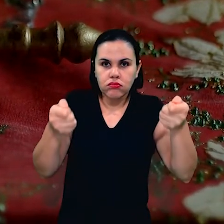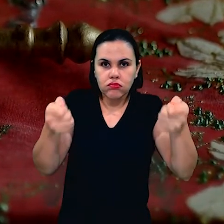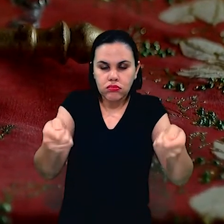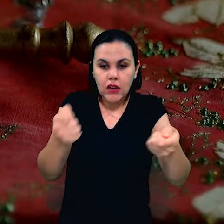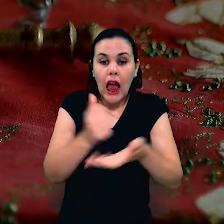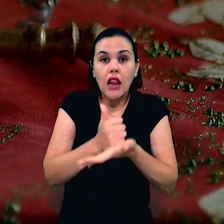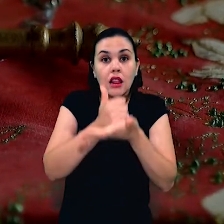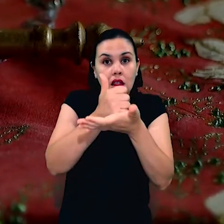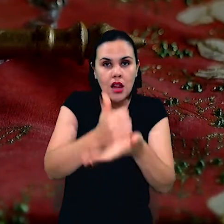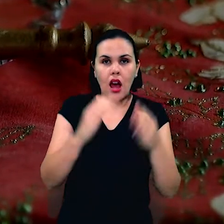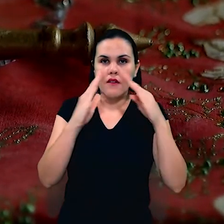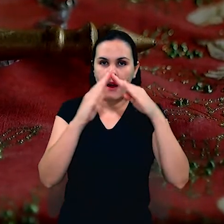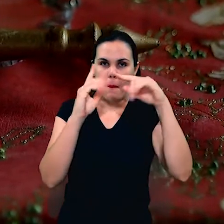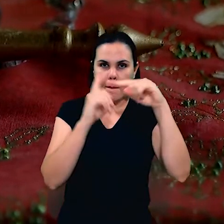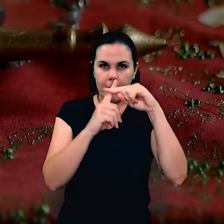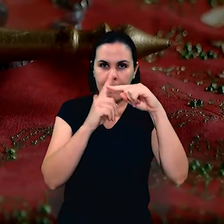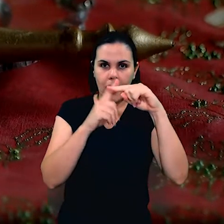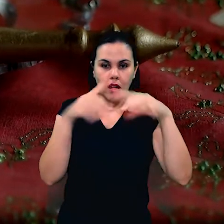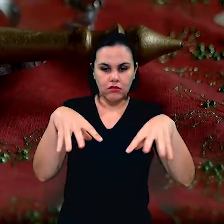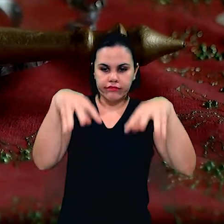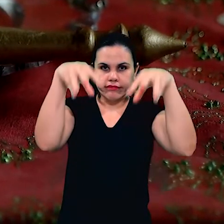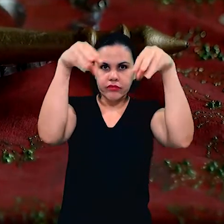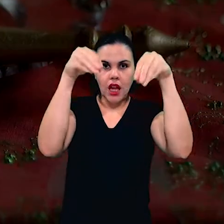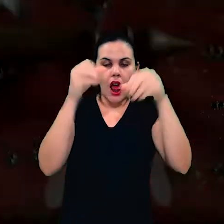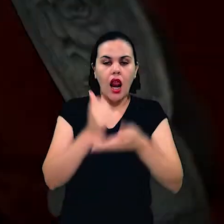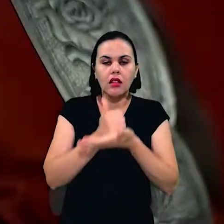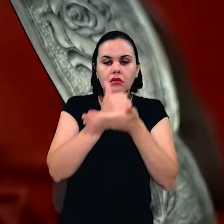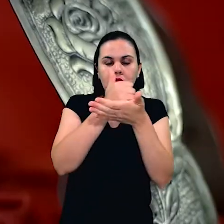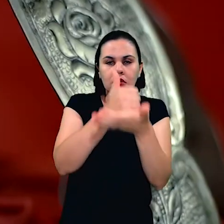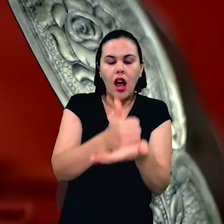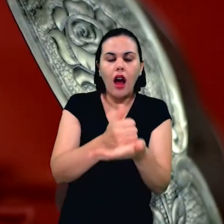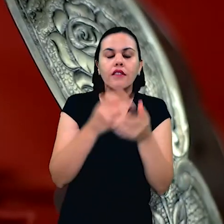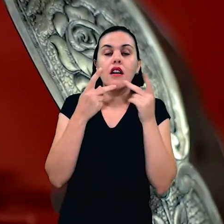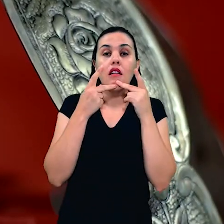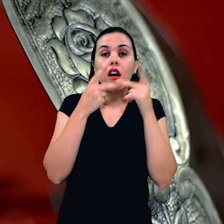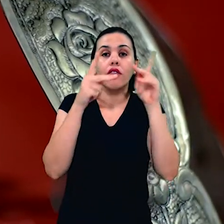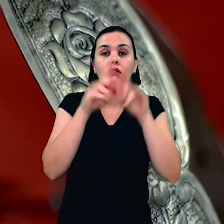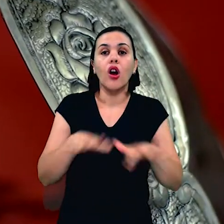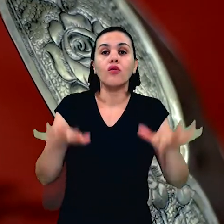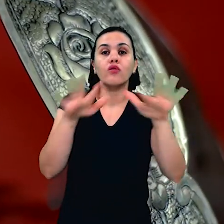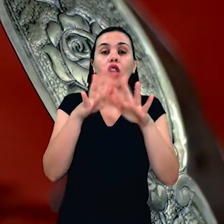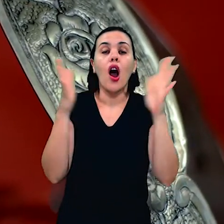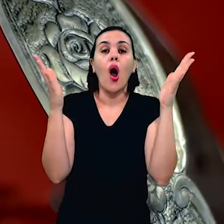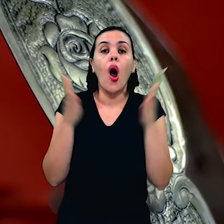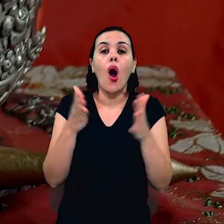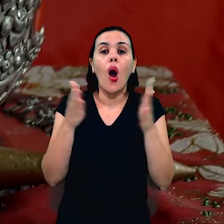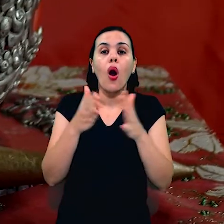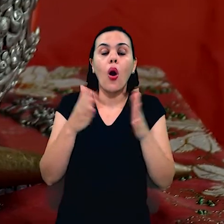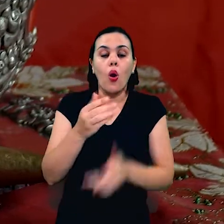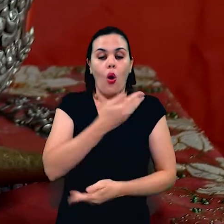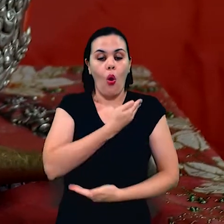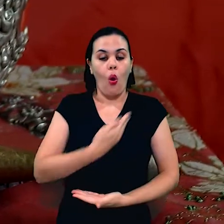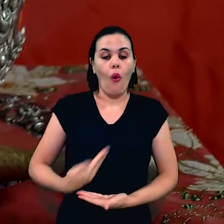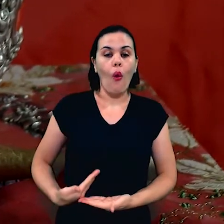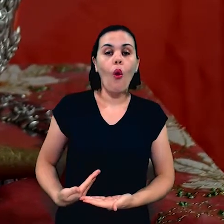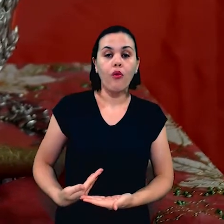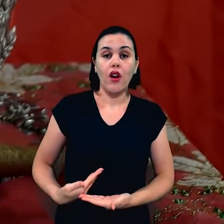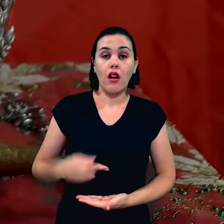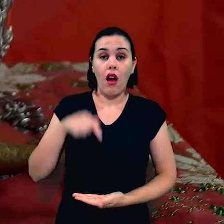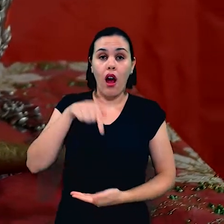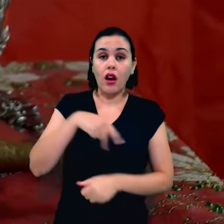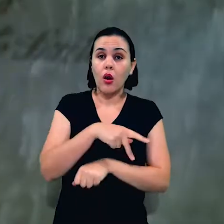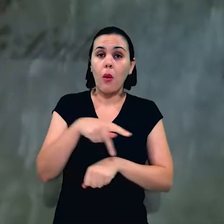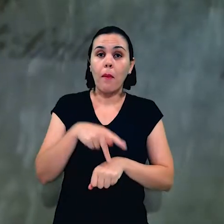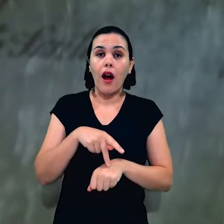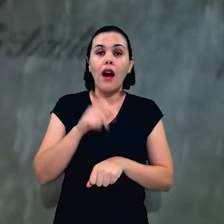né? Para a catedral lá, numa igreja, e aí ela fala: quem passa a governar Portugal agora é o Espírito